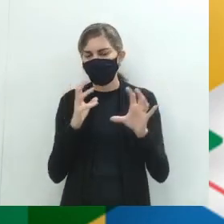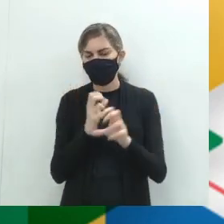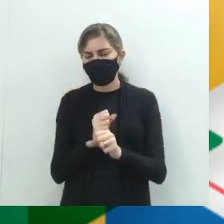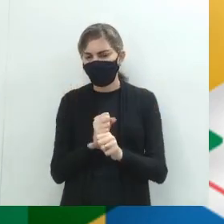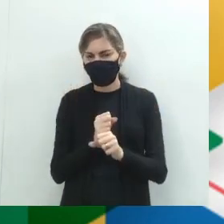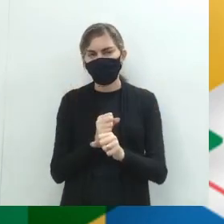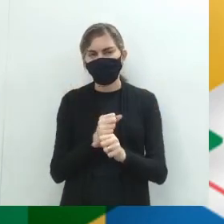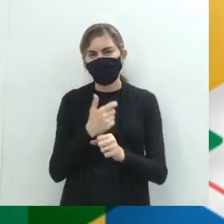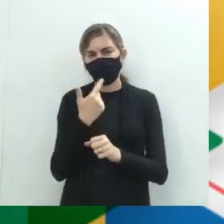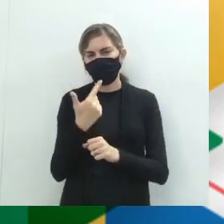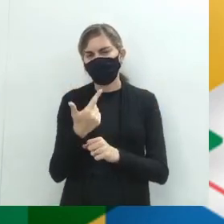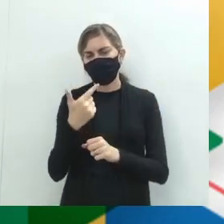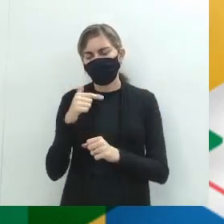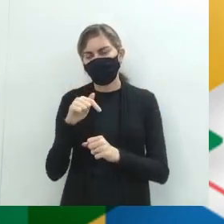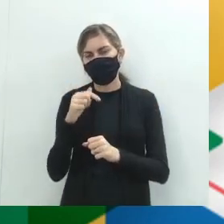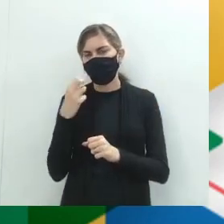com